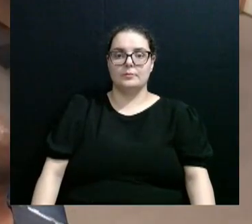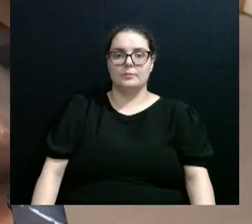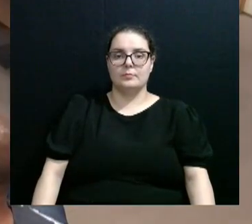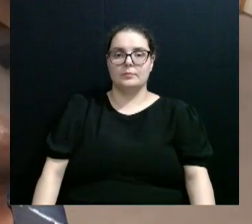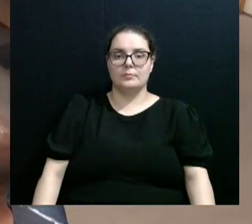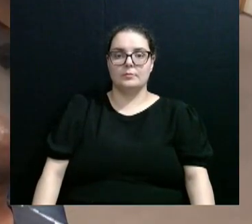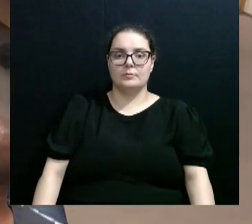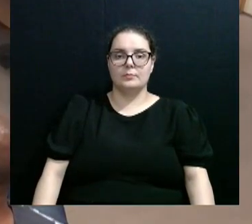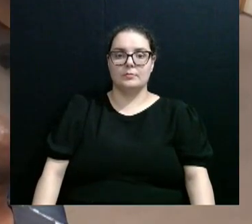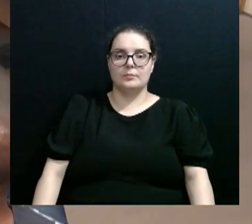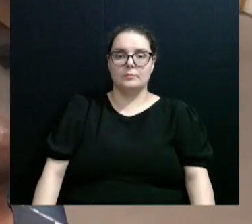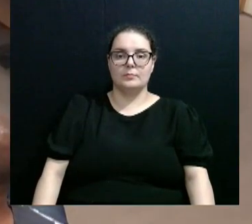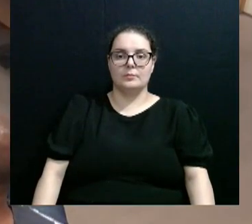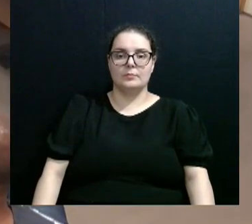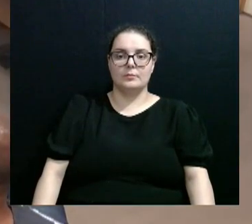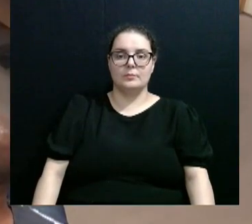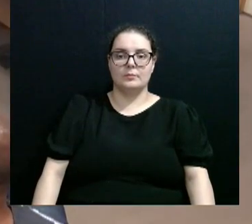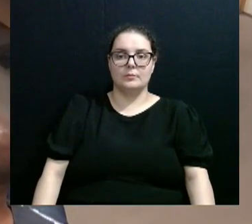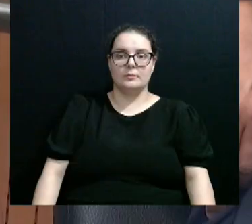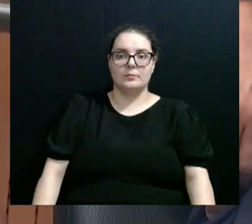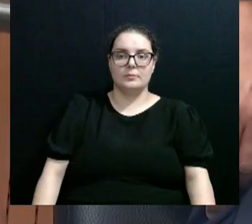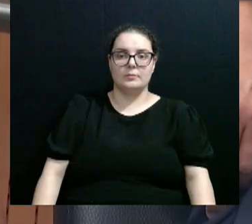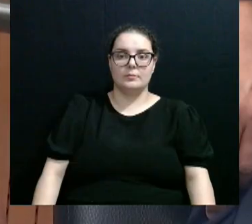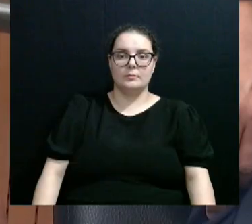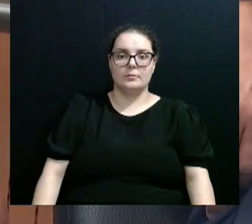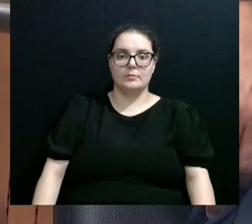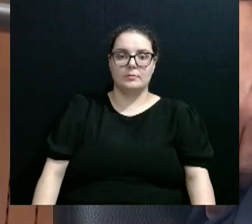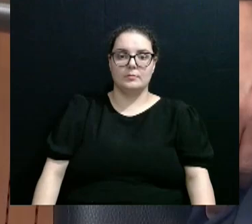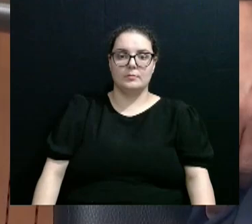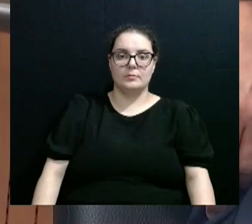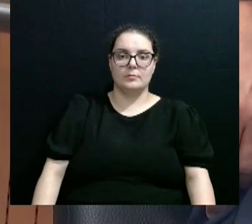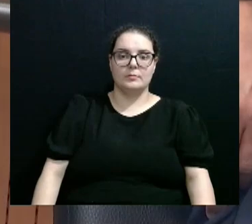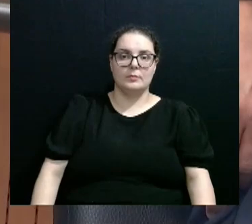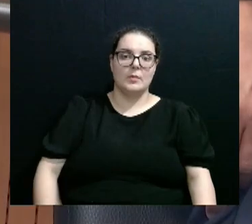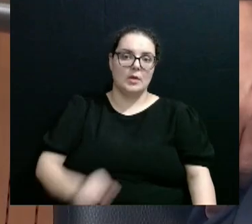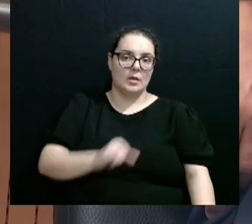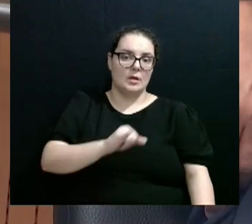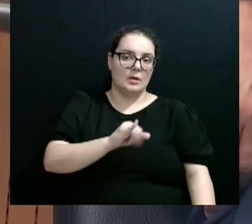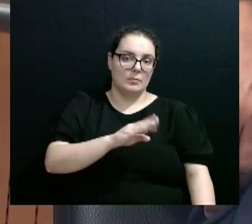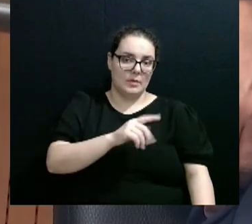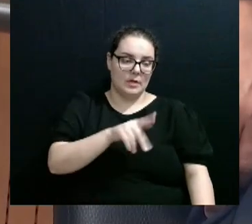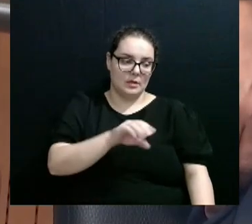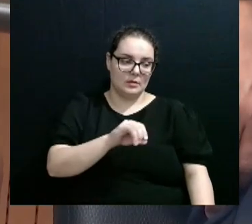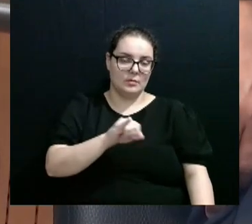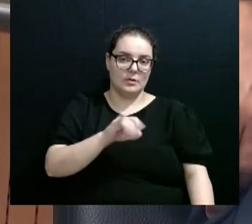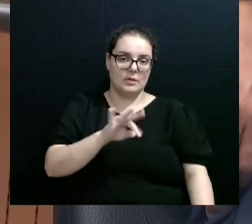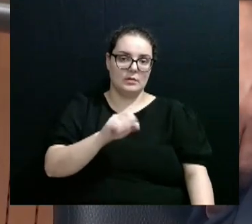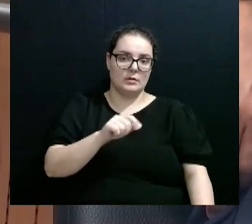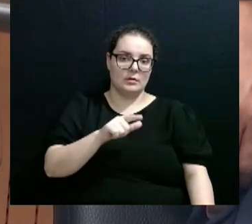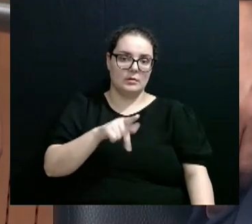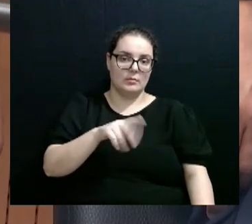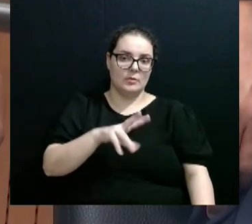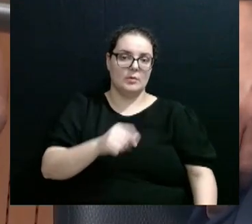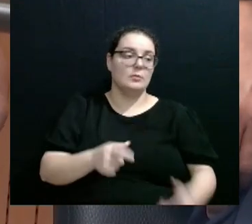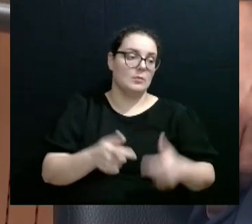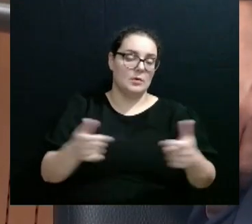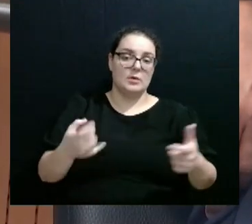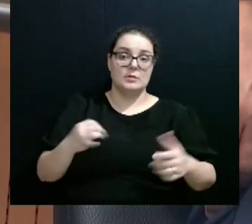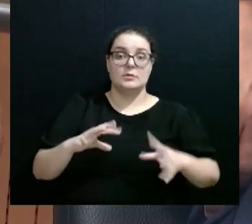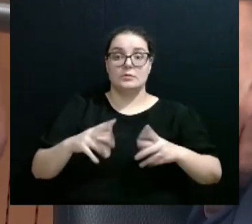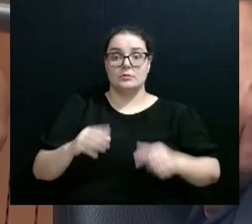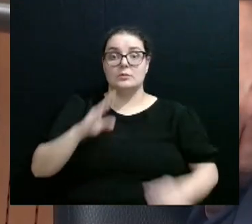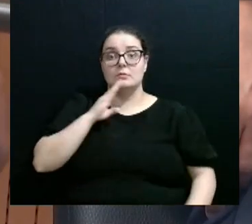Barão de Itapura ser maior, porque se você for na primeira residência, se todos os bares tiver com o